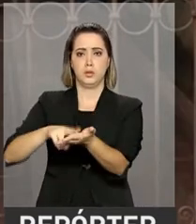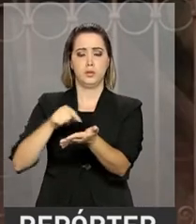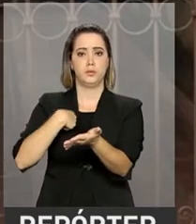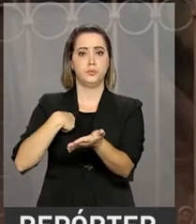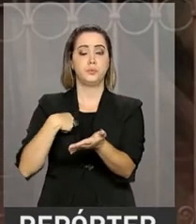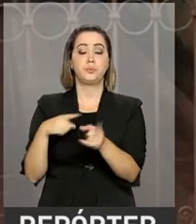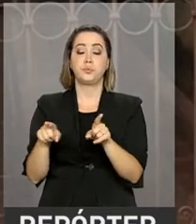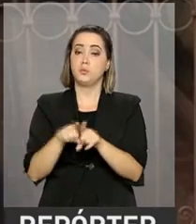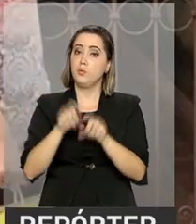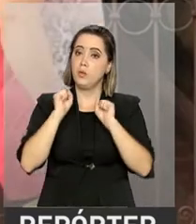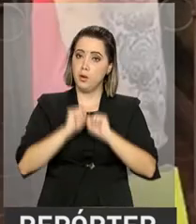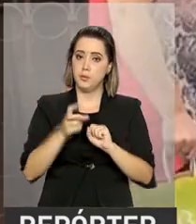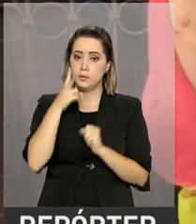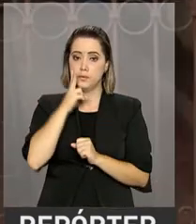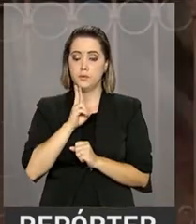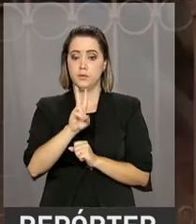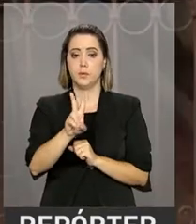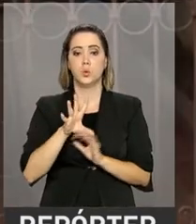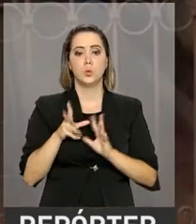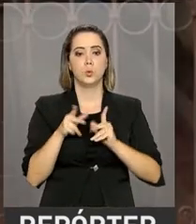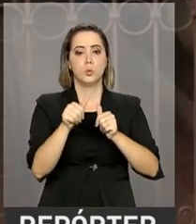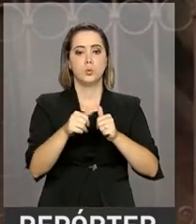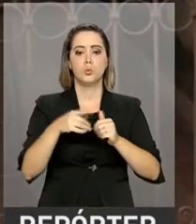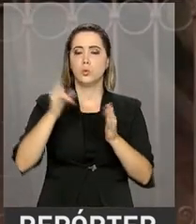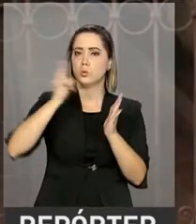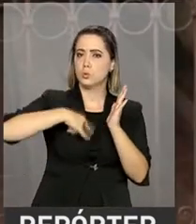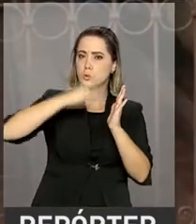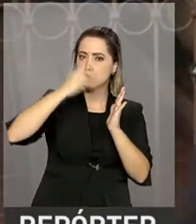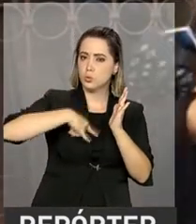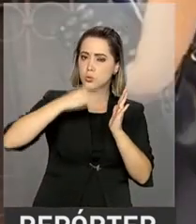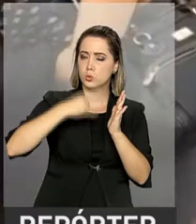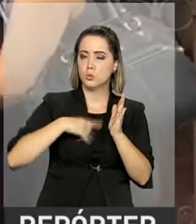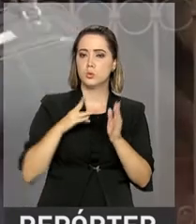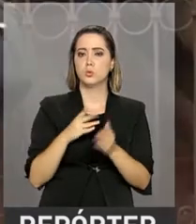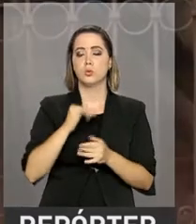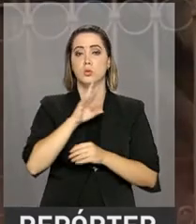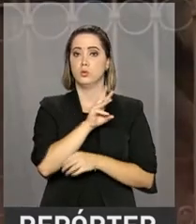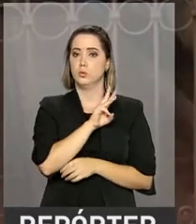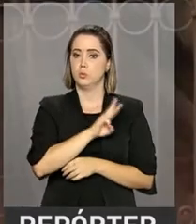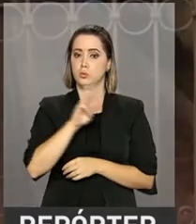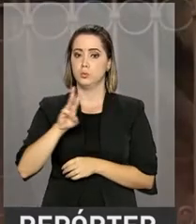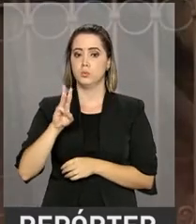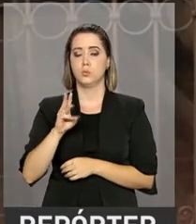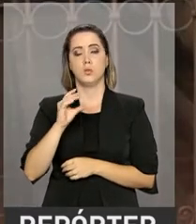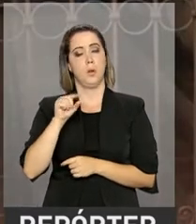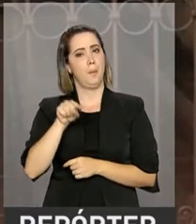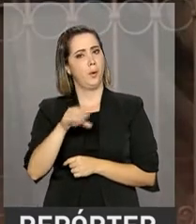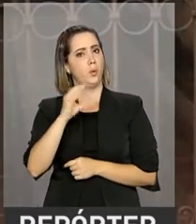possível consultar a lista de documentos recebidos pela internet na página